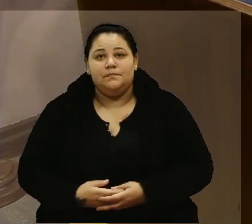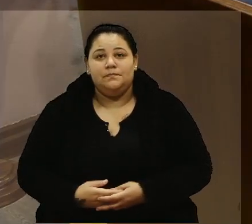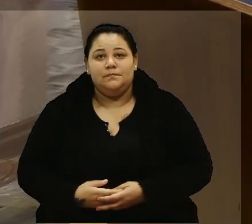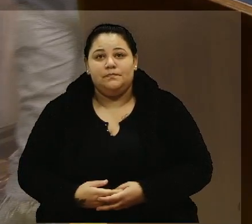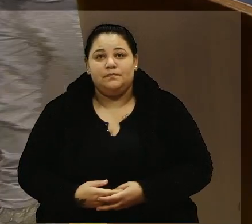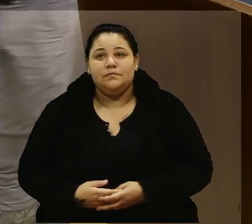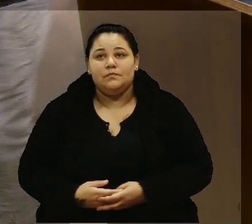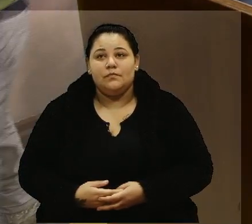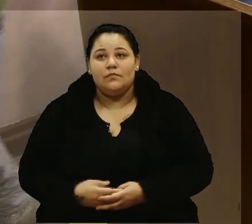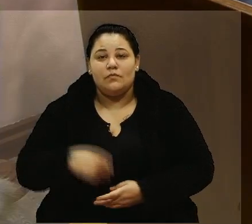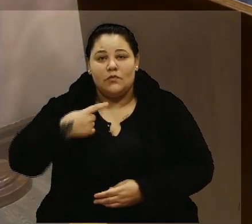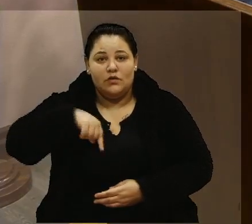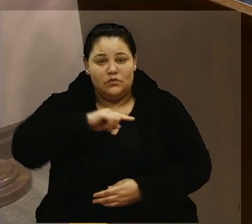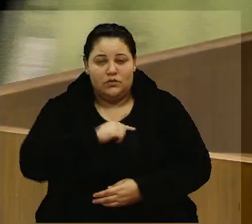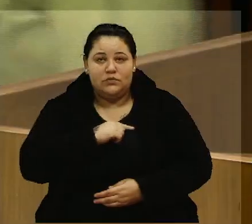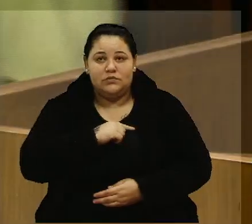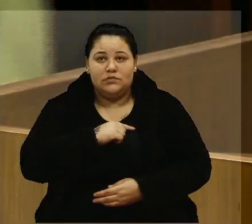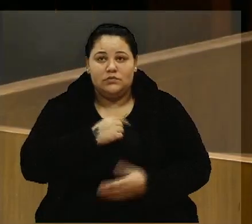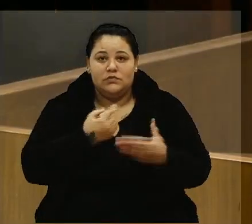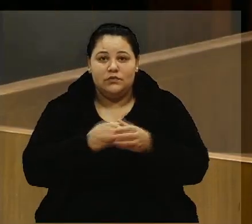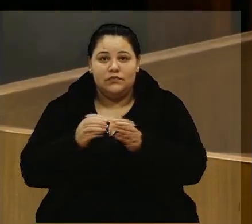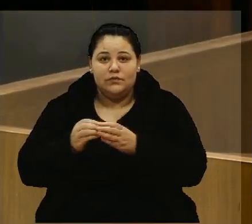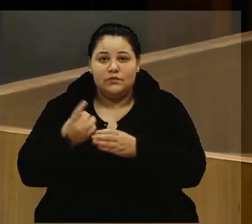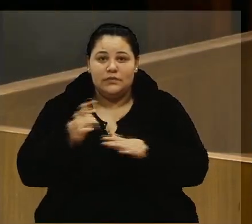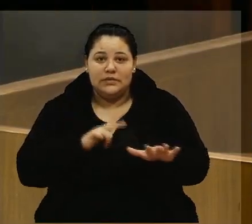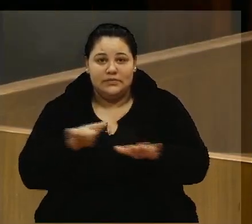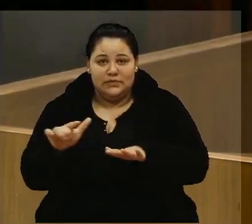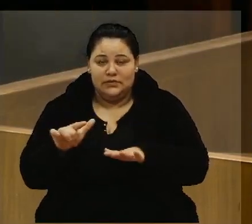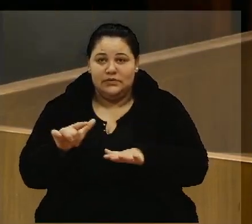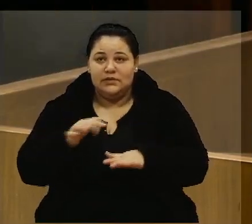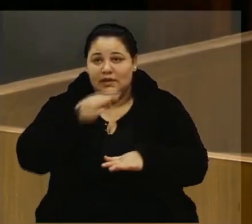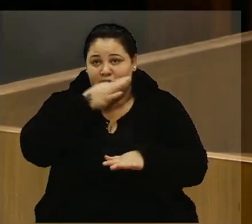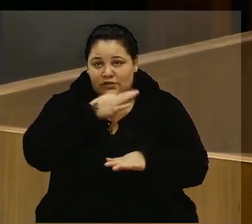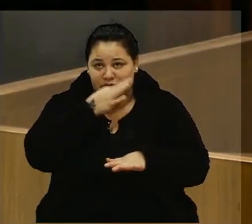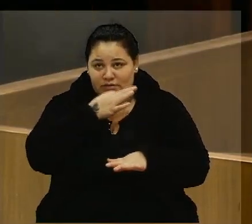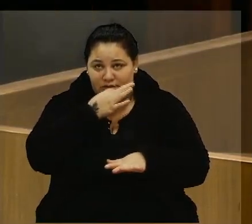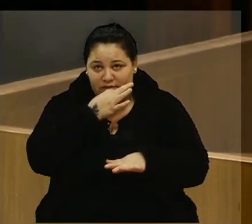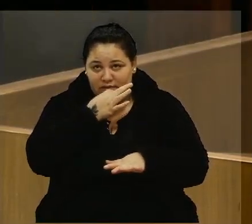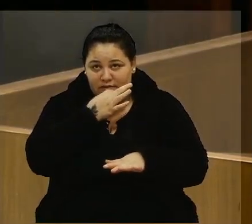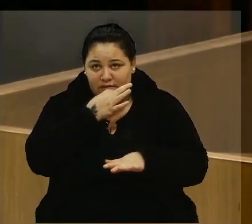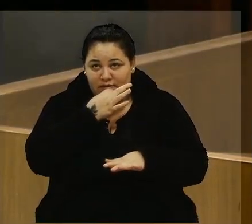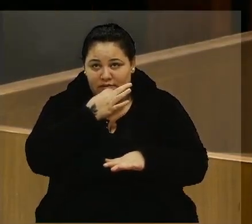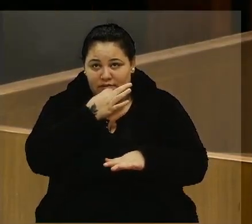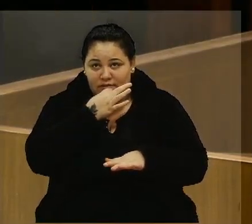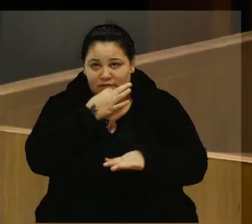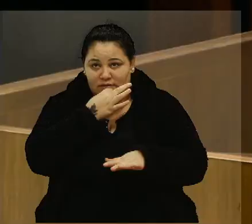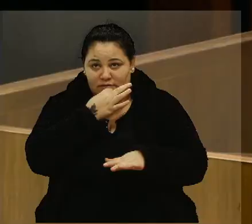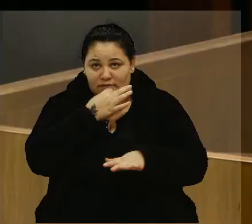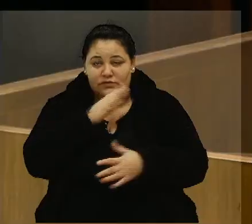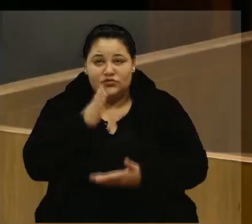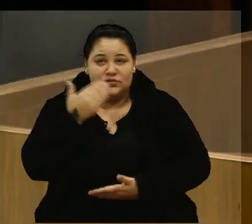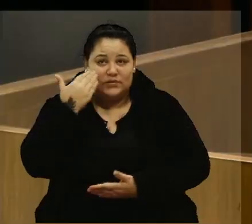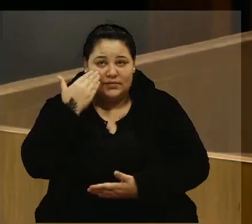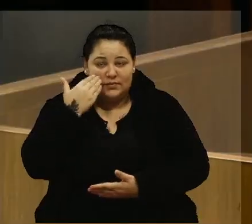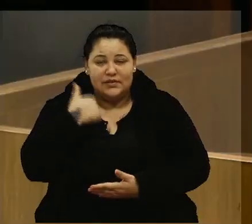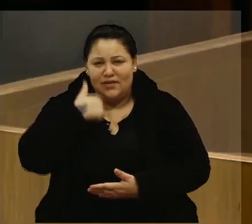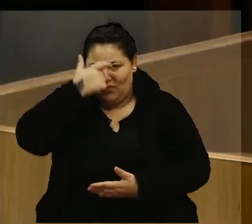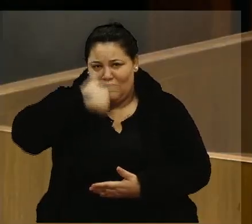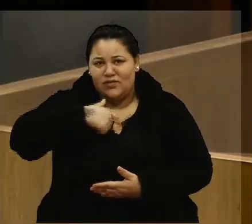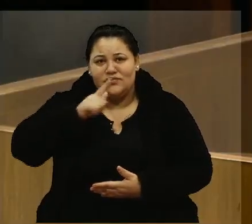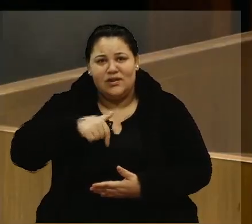Nós estamos numa semana, presidente, que Caxias do Sul, mesmo, e eu acho que até é importante